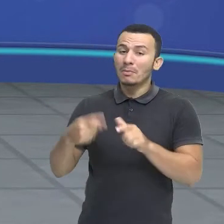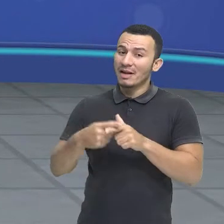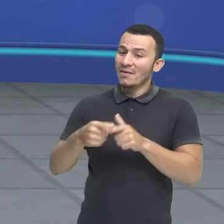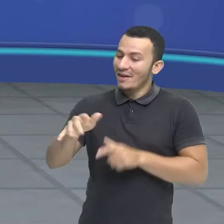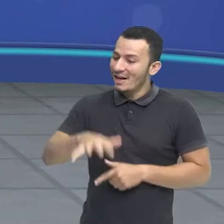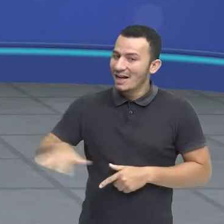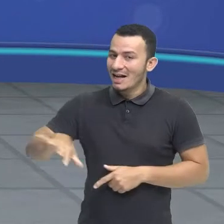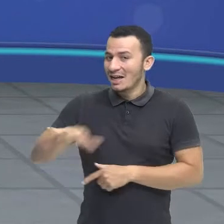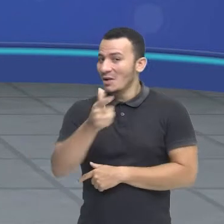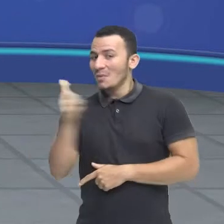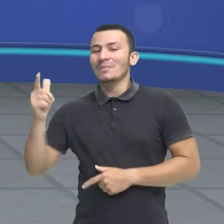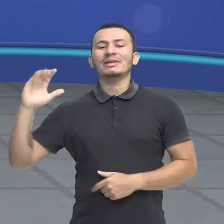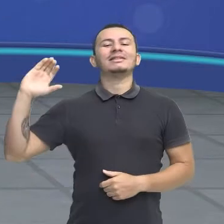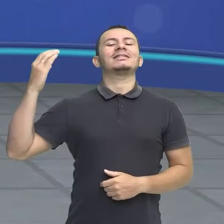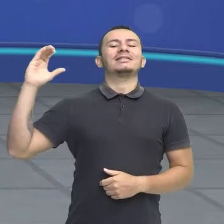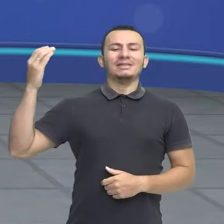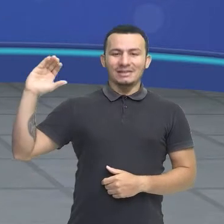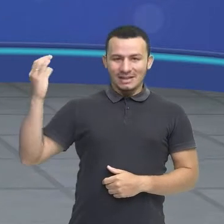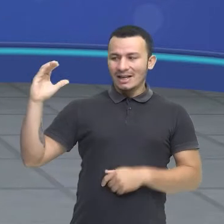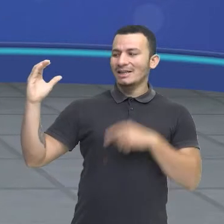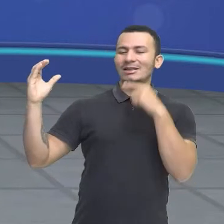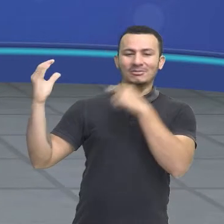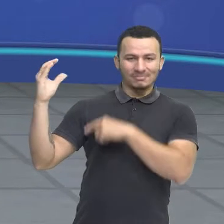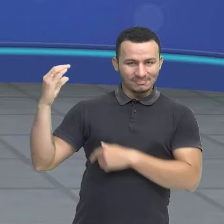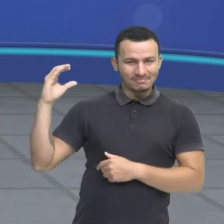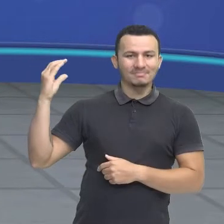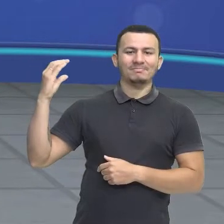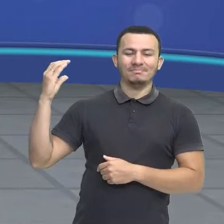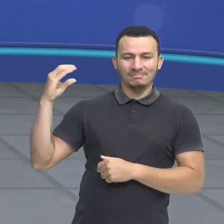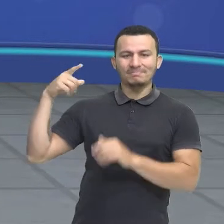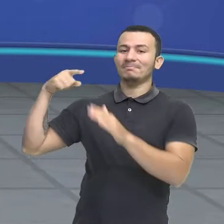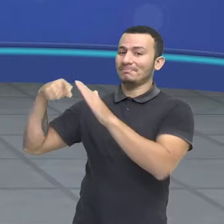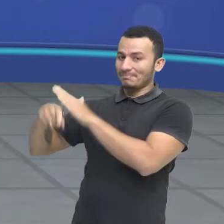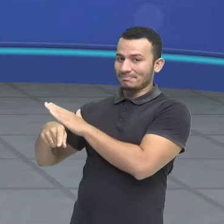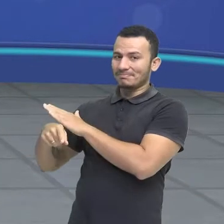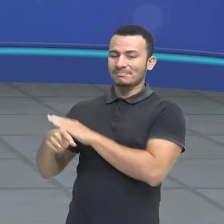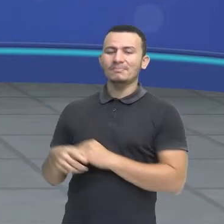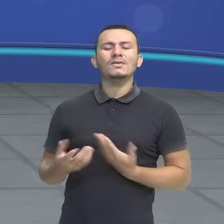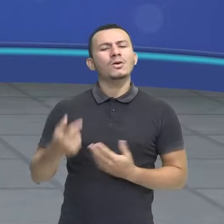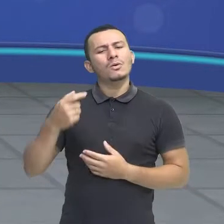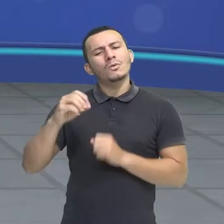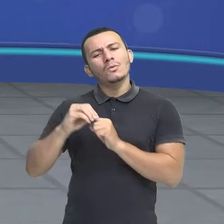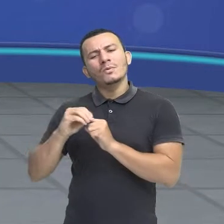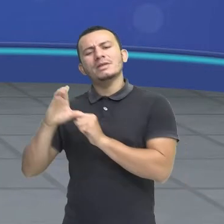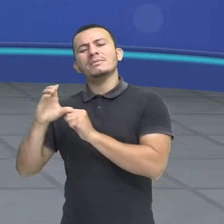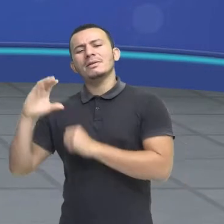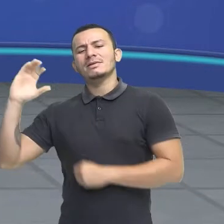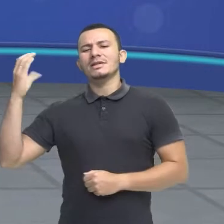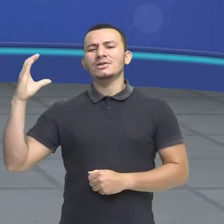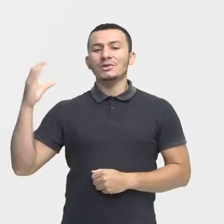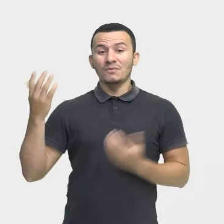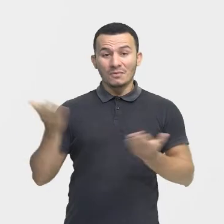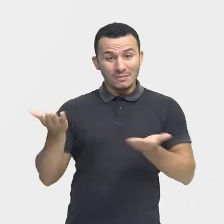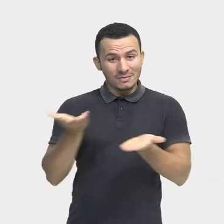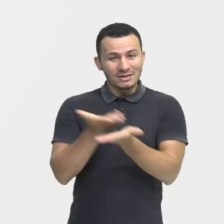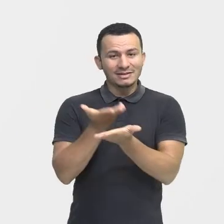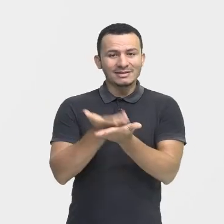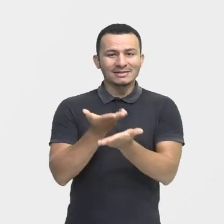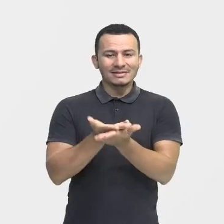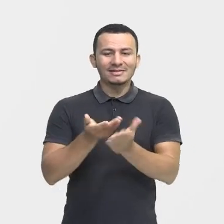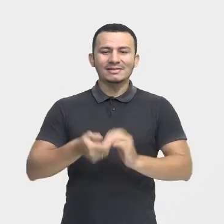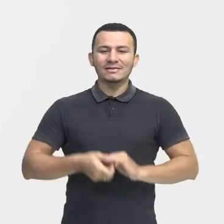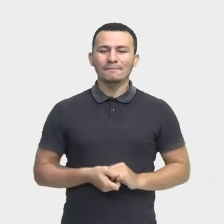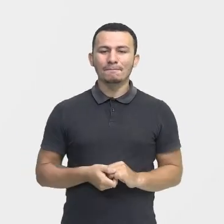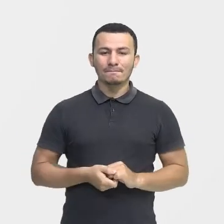ciência. Então, o conhecimento científico, né? Então, vamos ver aí o que é o conhecimento científico agora.